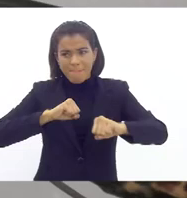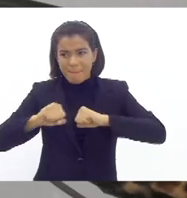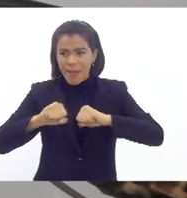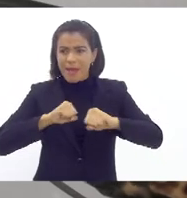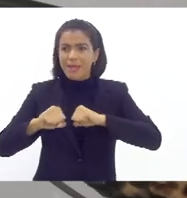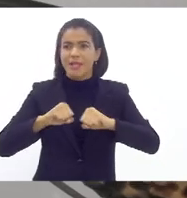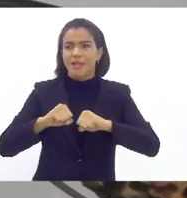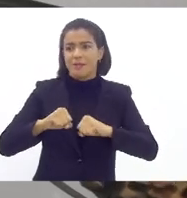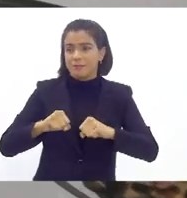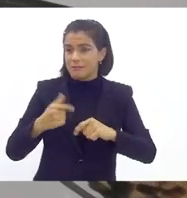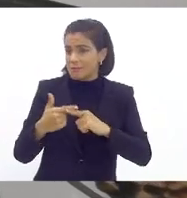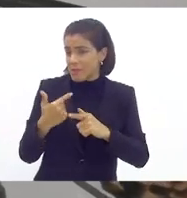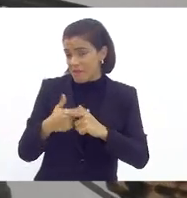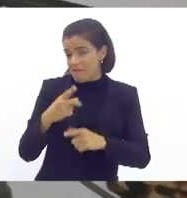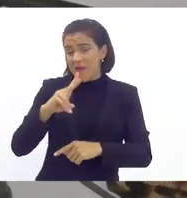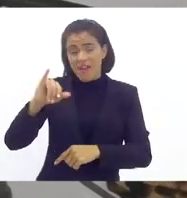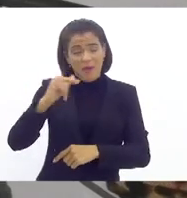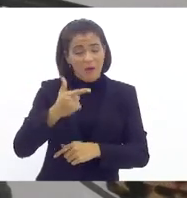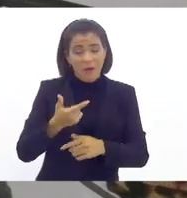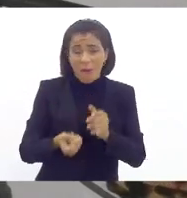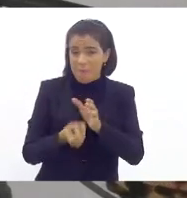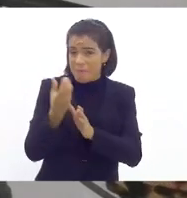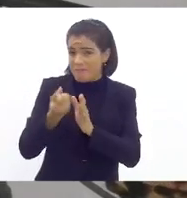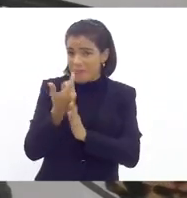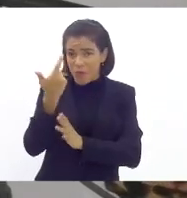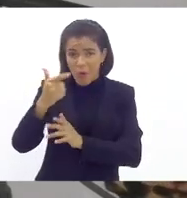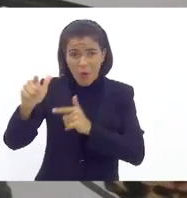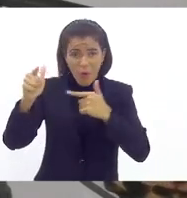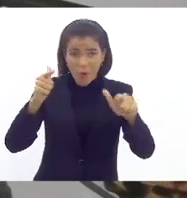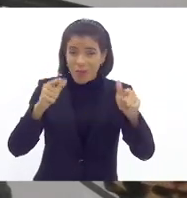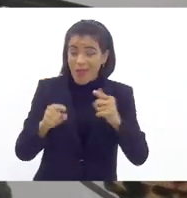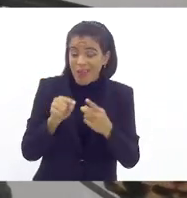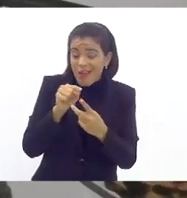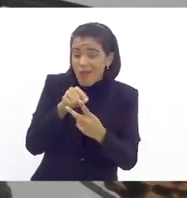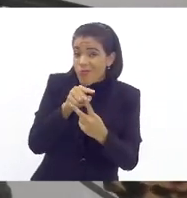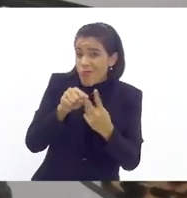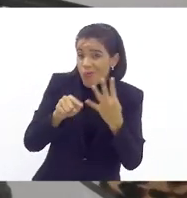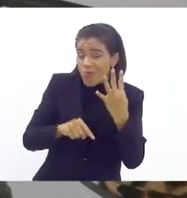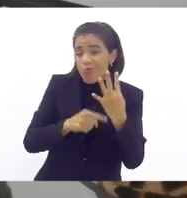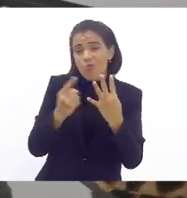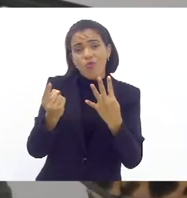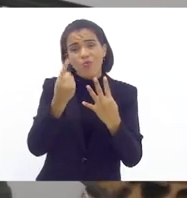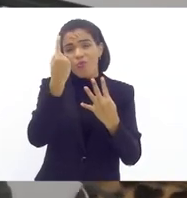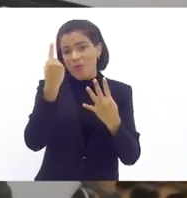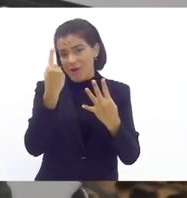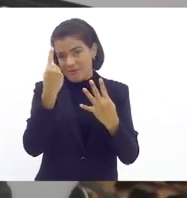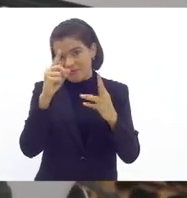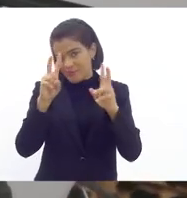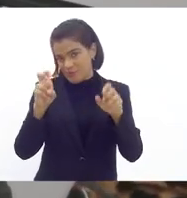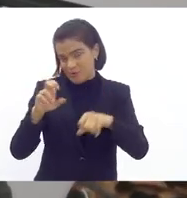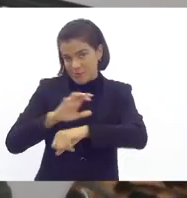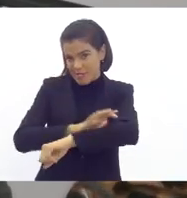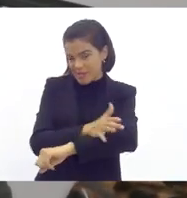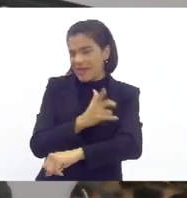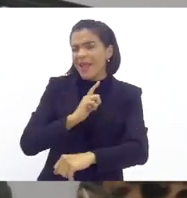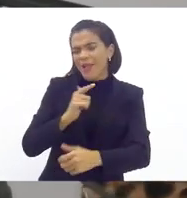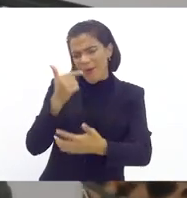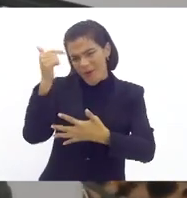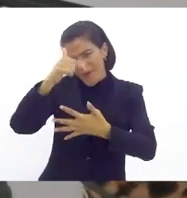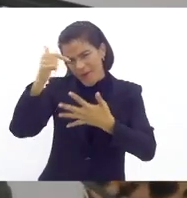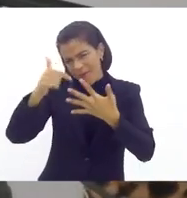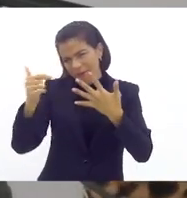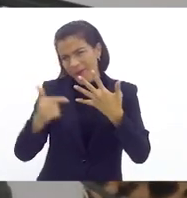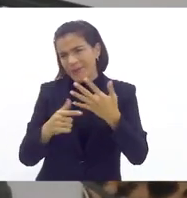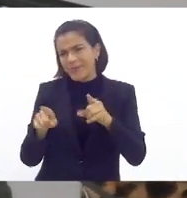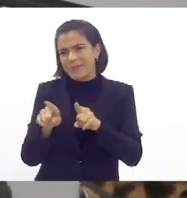desdobrando, porque vai ter outras atividades também. E esta é apenas um dos pontos relacionados à questão racial. Existem outras discussões